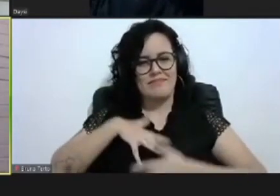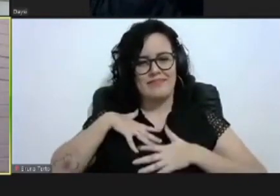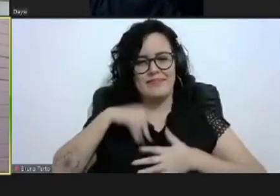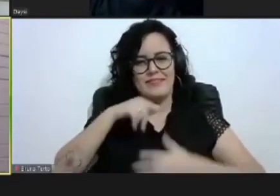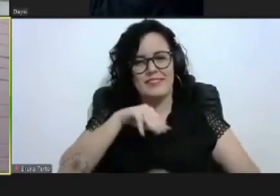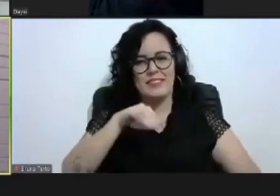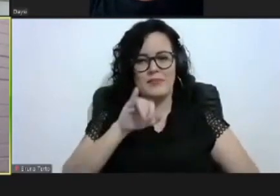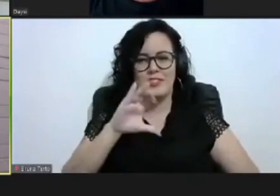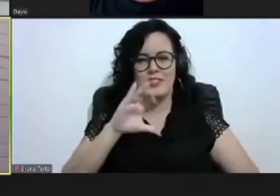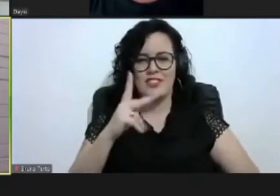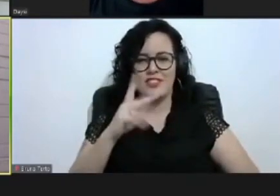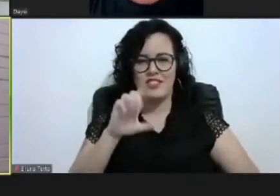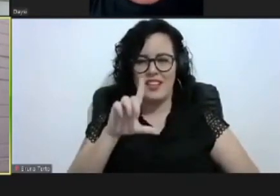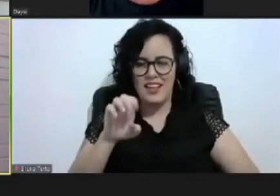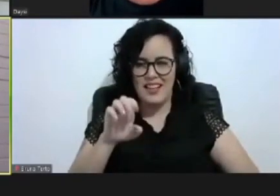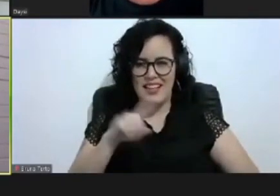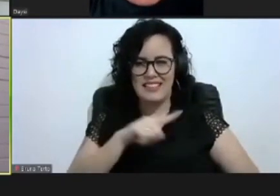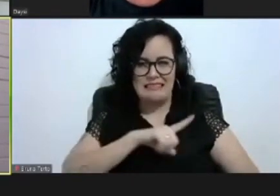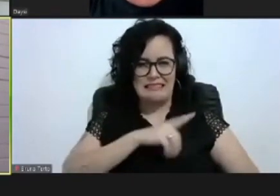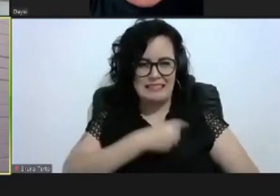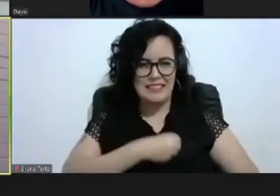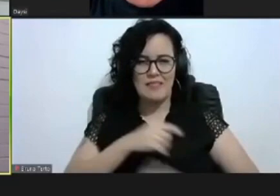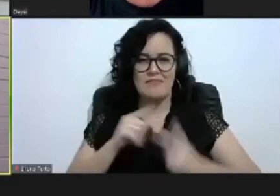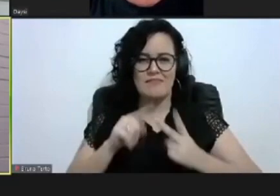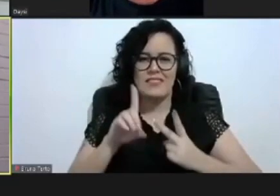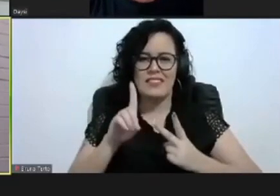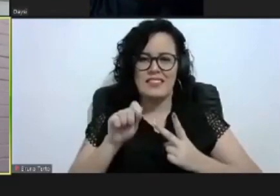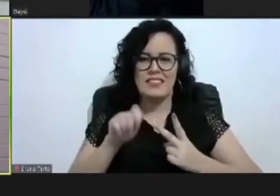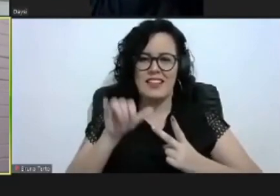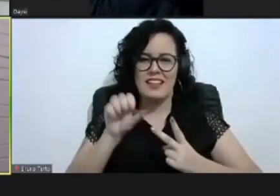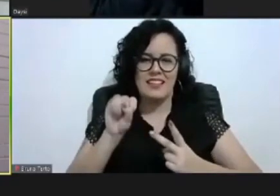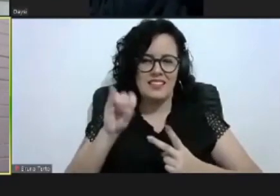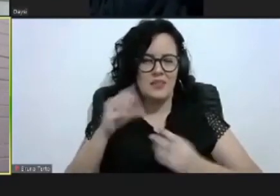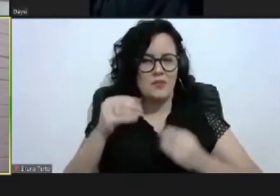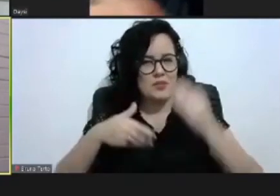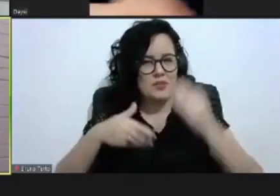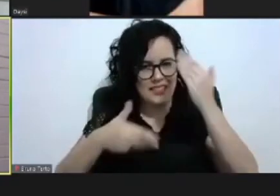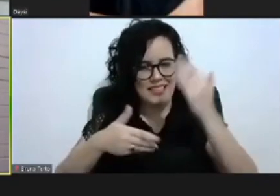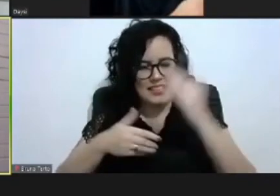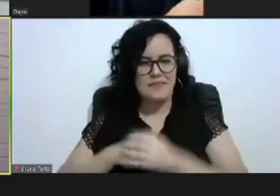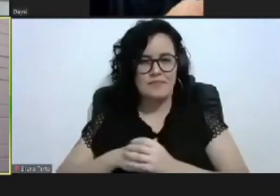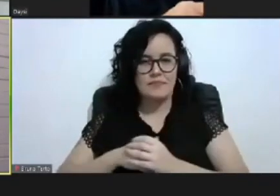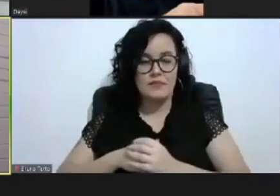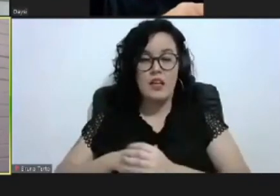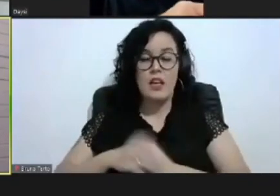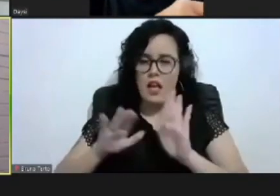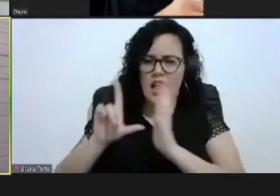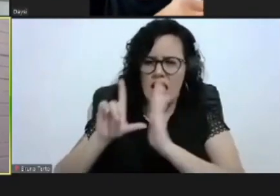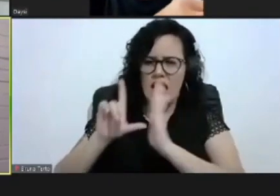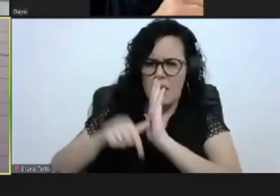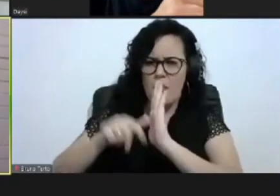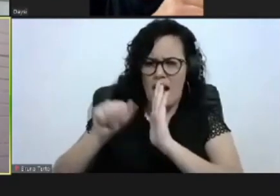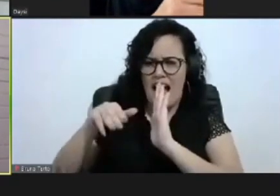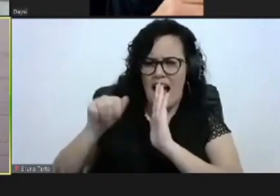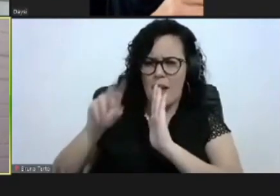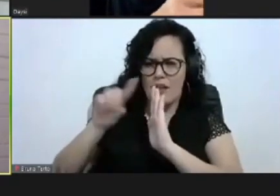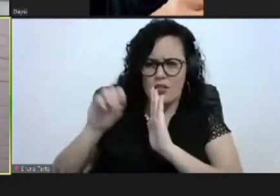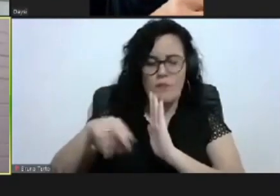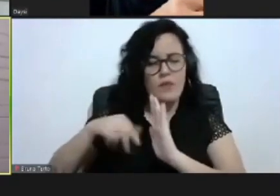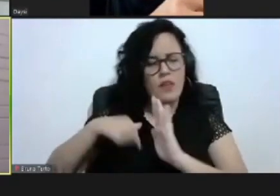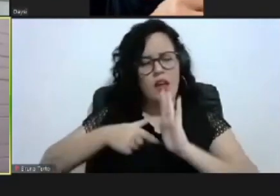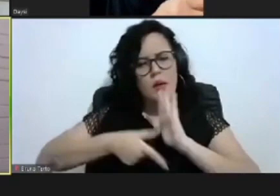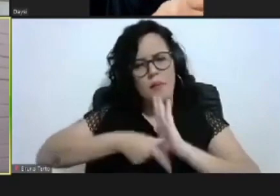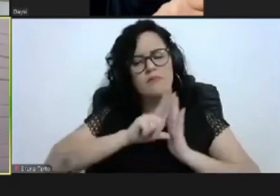com a Deise, que eu já conheço de longa data, e queria começar, antes de me apresentar, eu vou falar da Amazon depois, Mônica, mas eu vou me fazer uma breve apresentação